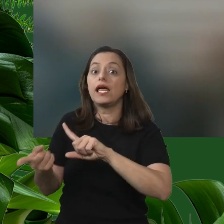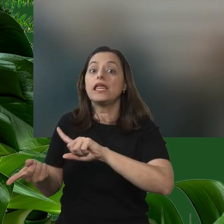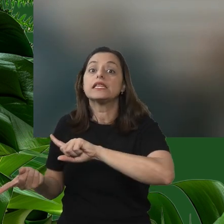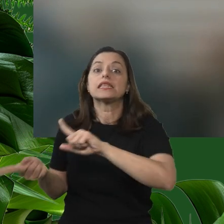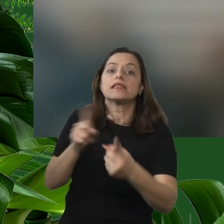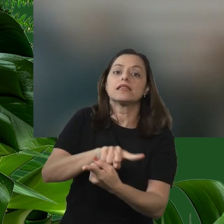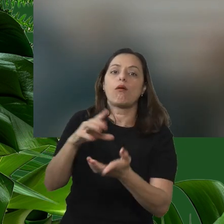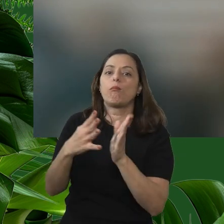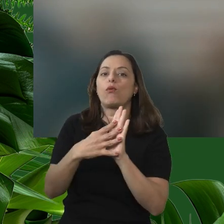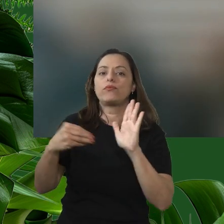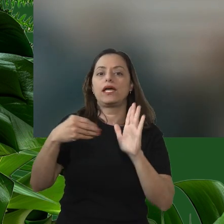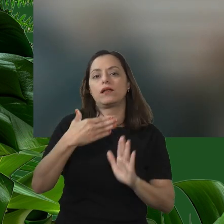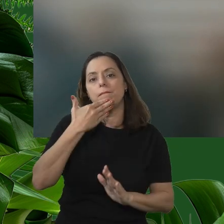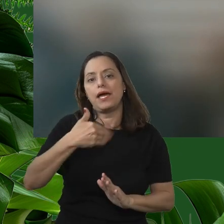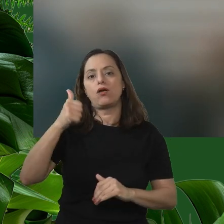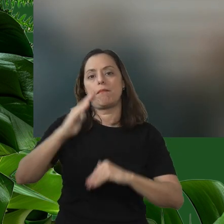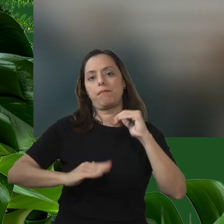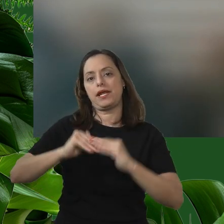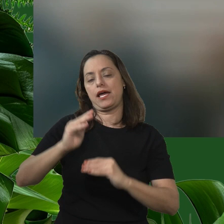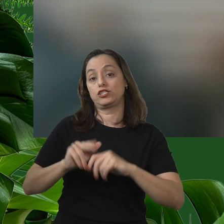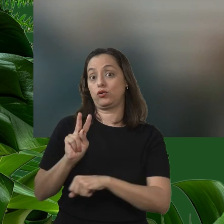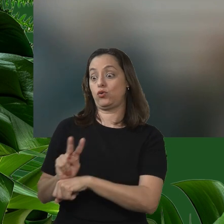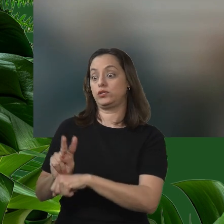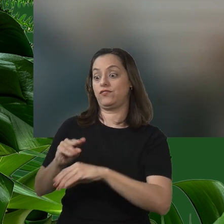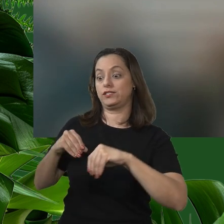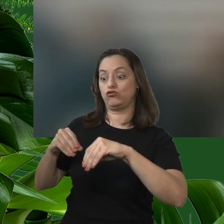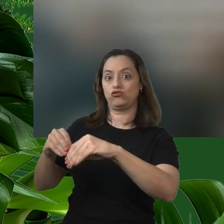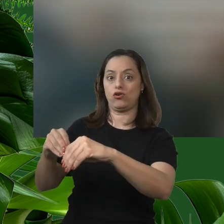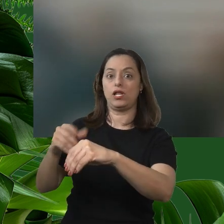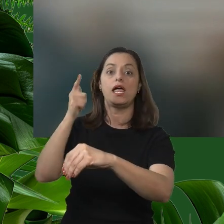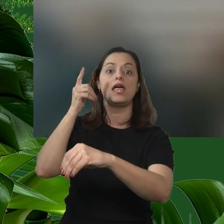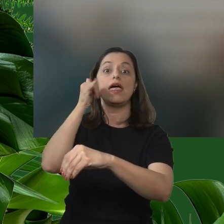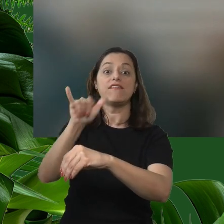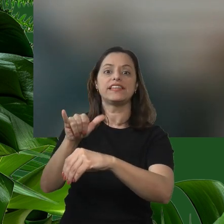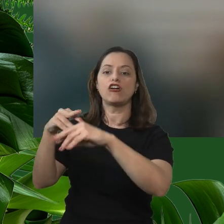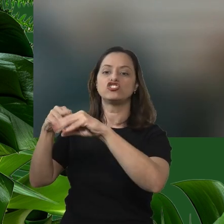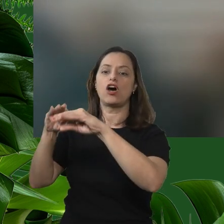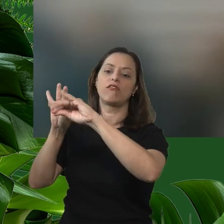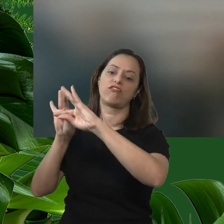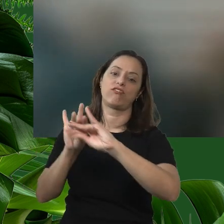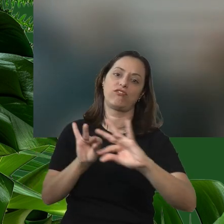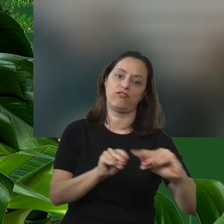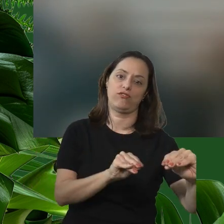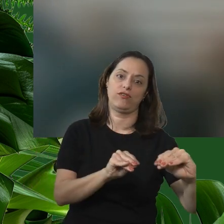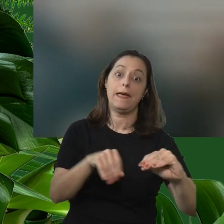modelo que utiliza práticas de conservação do solo para que esse solo fique fixado pela vegetação nesse